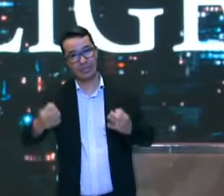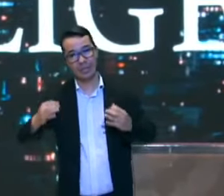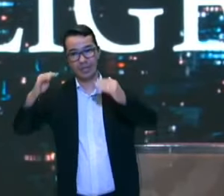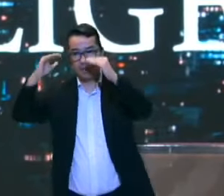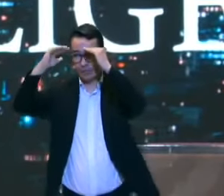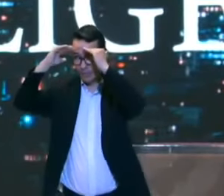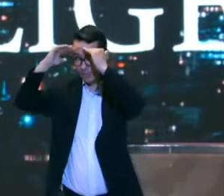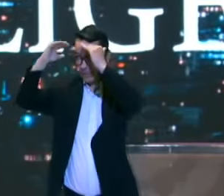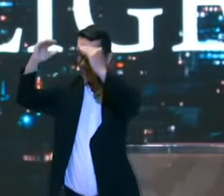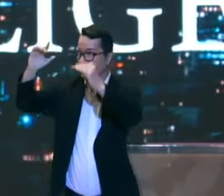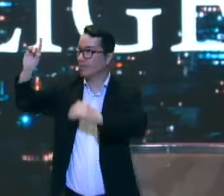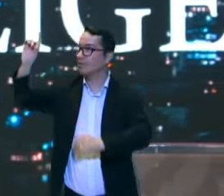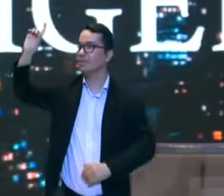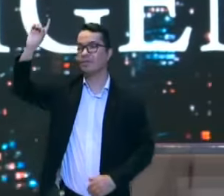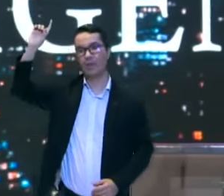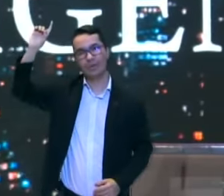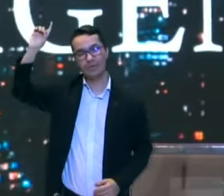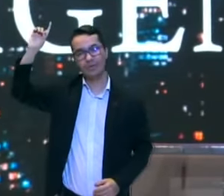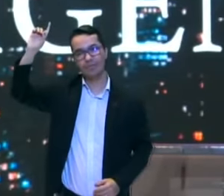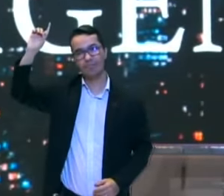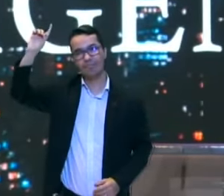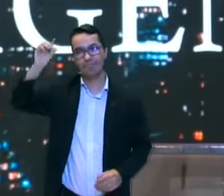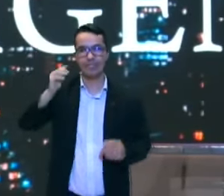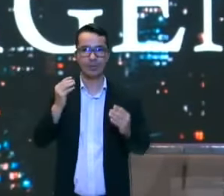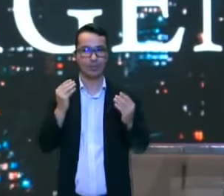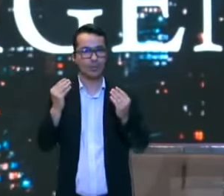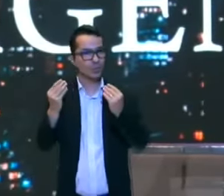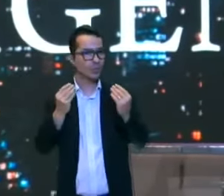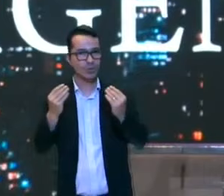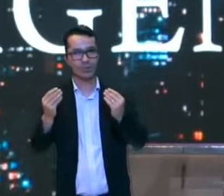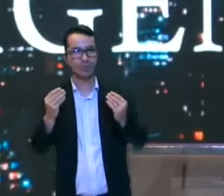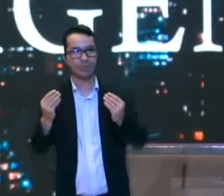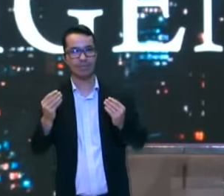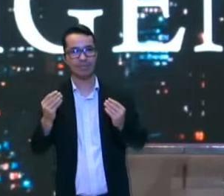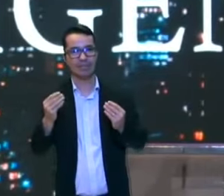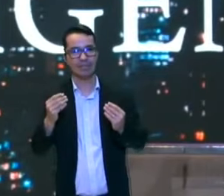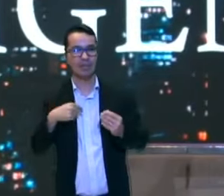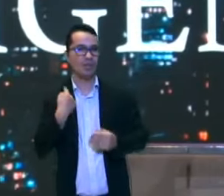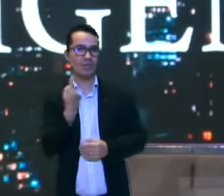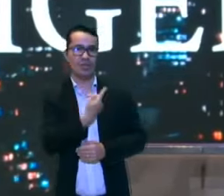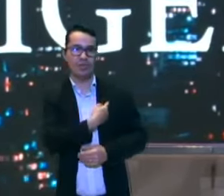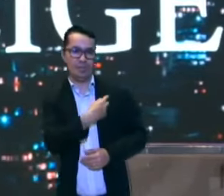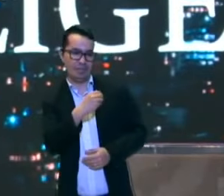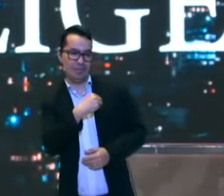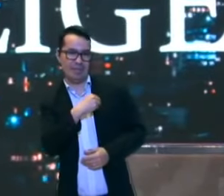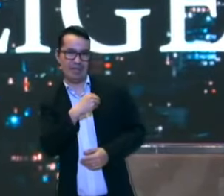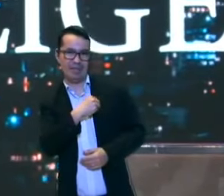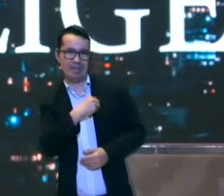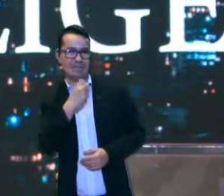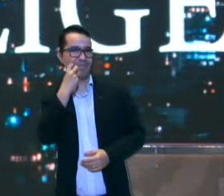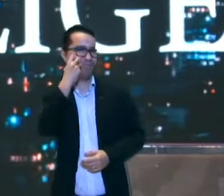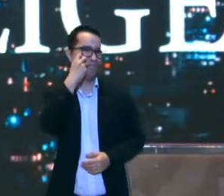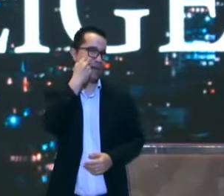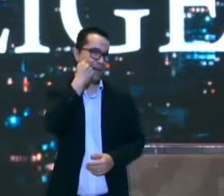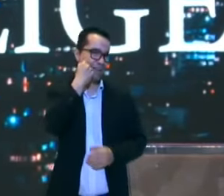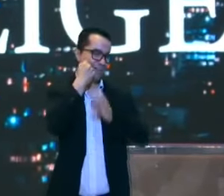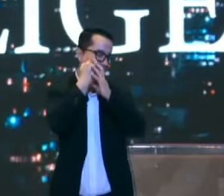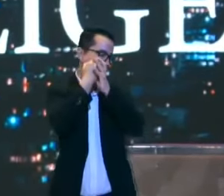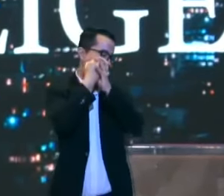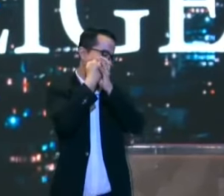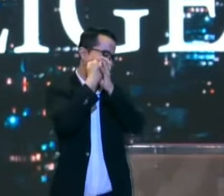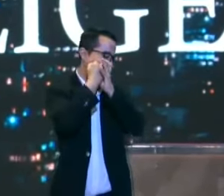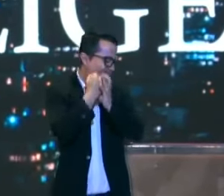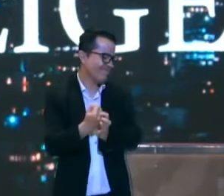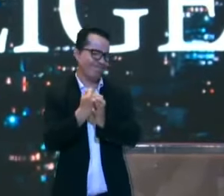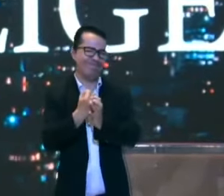águas vivas. Quando o veneno é tirado, nossa boca fala coisa boa. Deus nos usa.